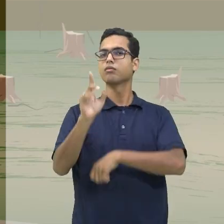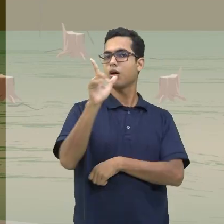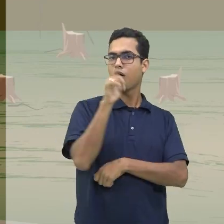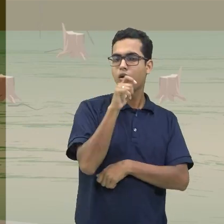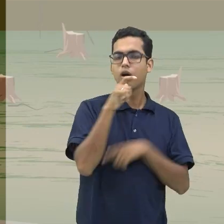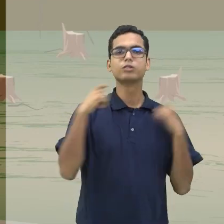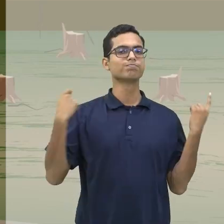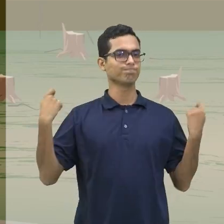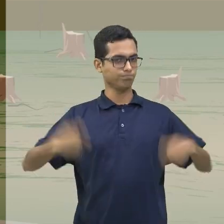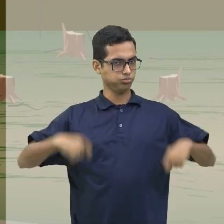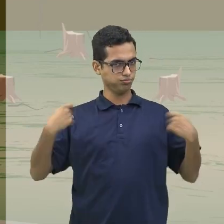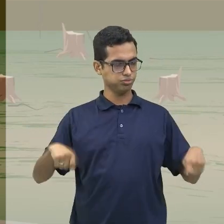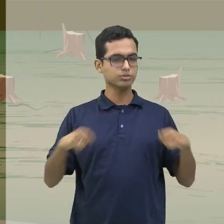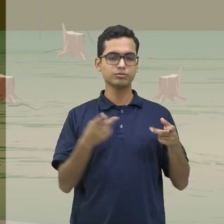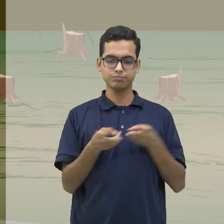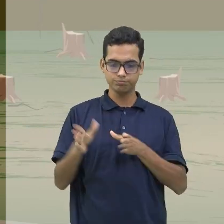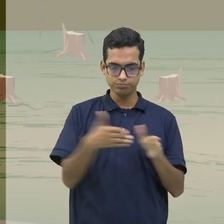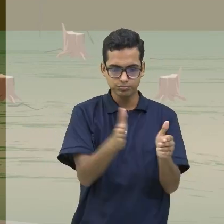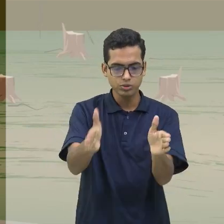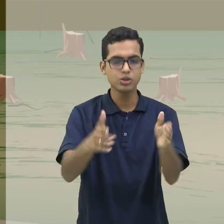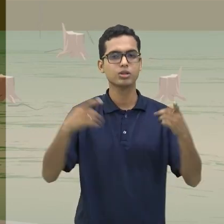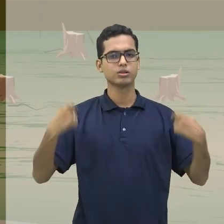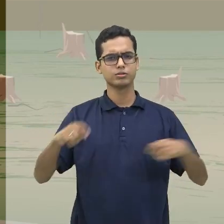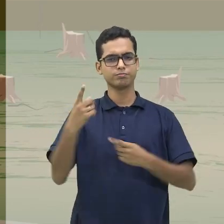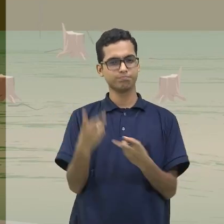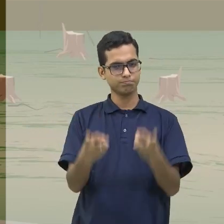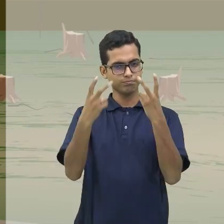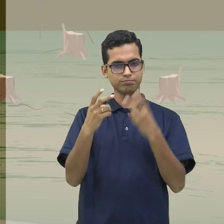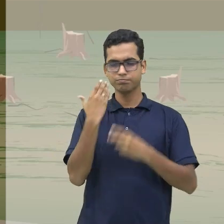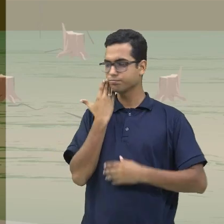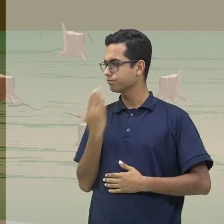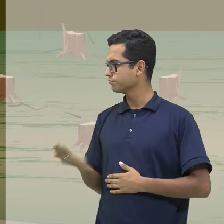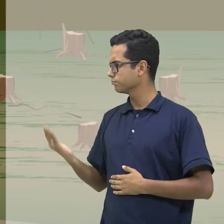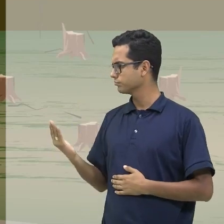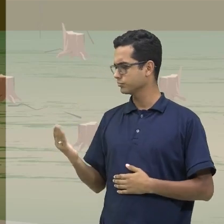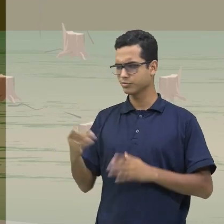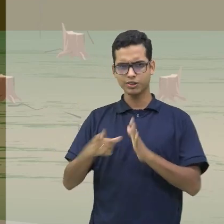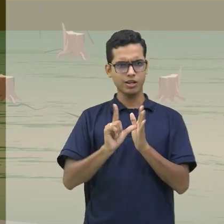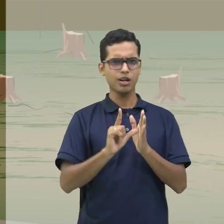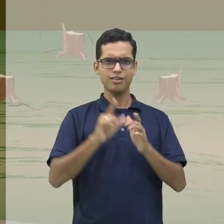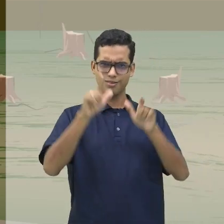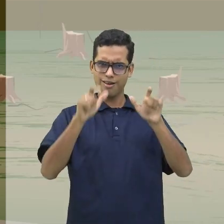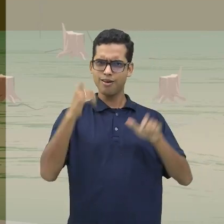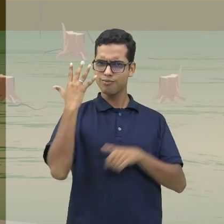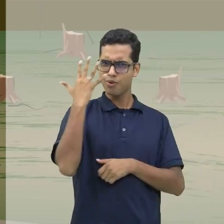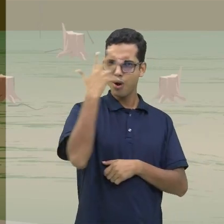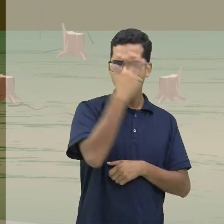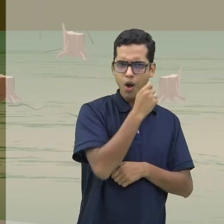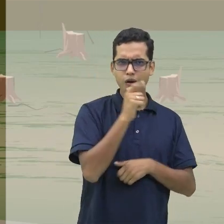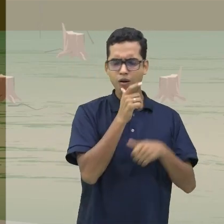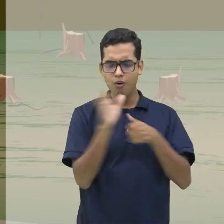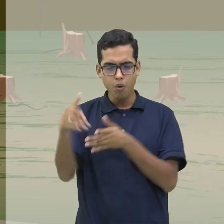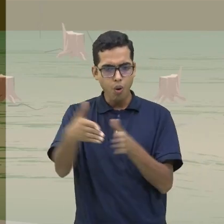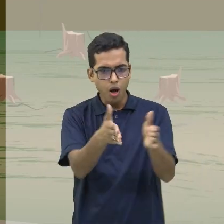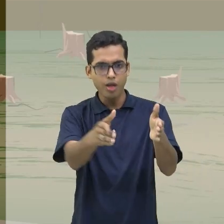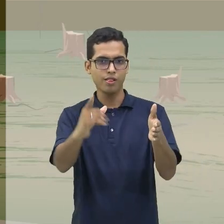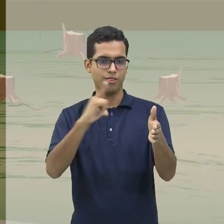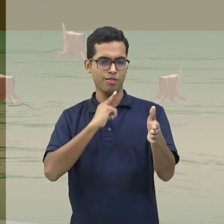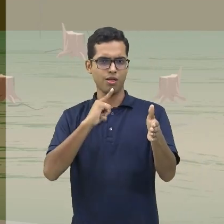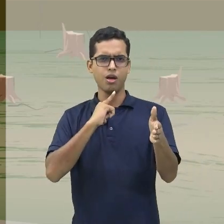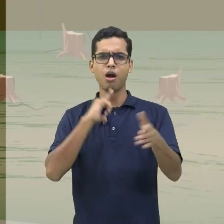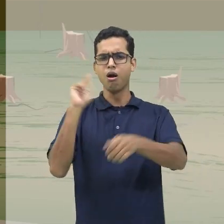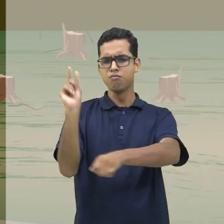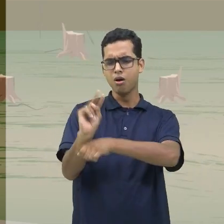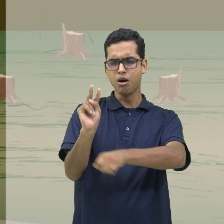águas, porque veja um ambiente que estava aqui anteriormente, não era um ambiente bonito? Era um ambiente preservado